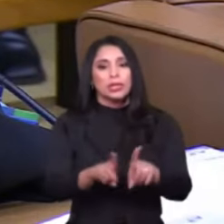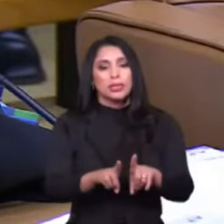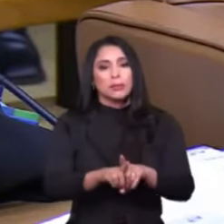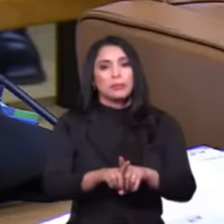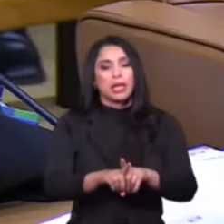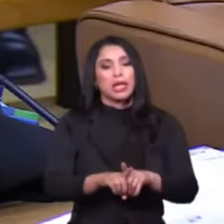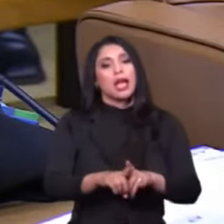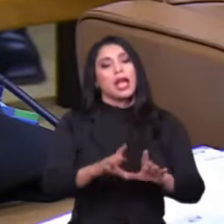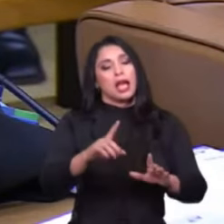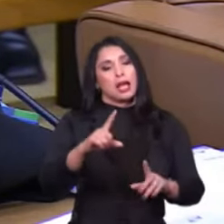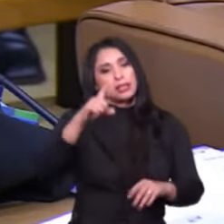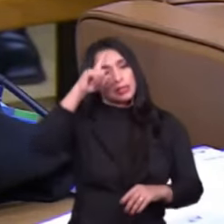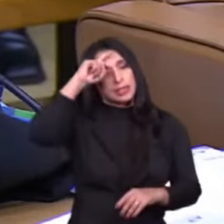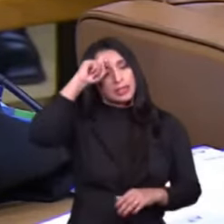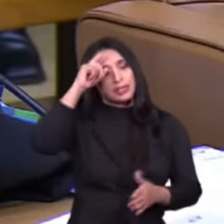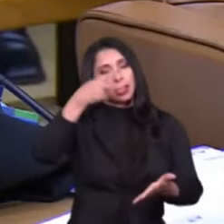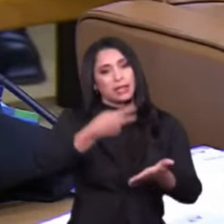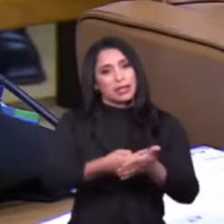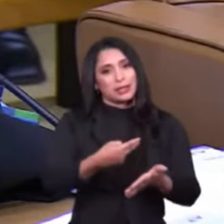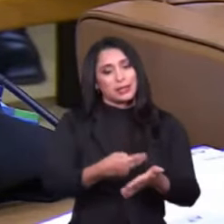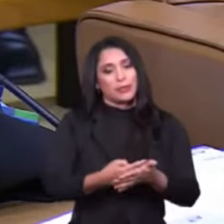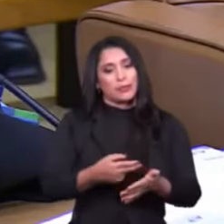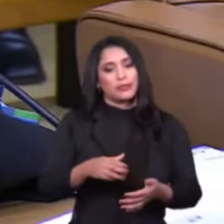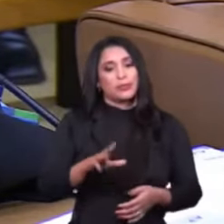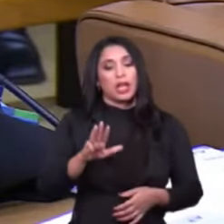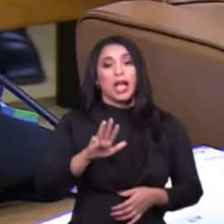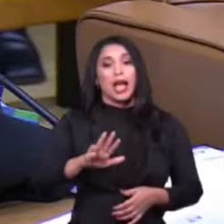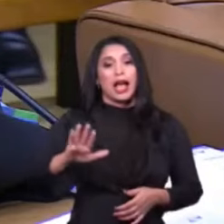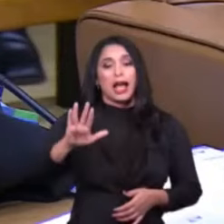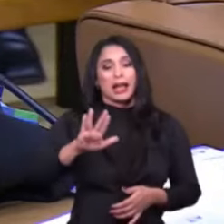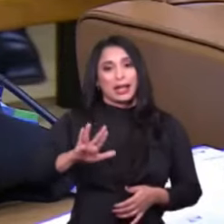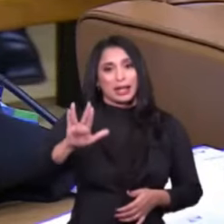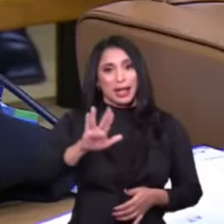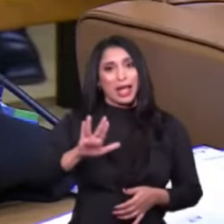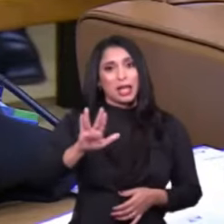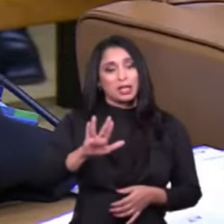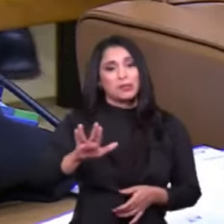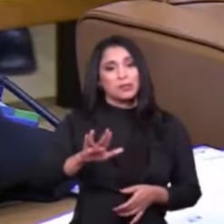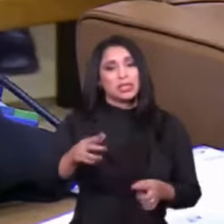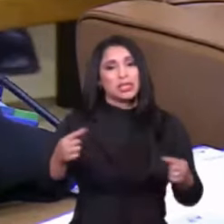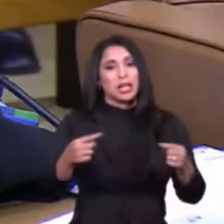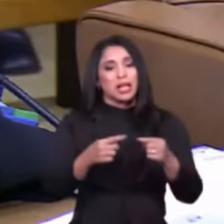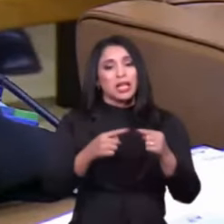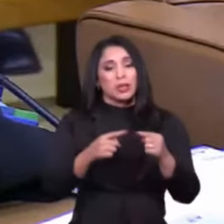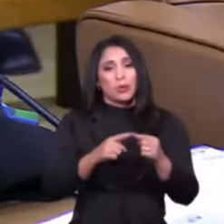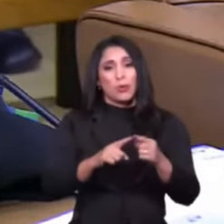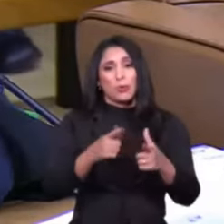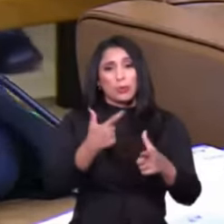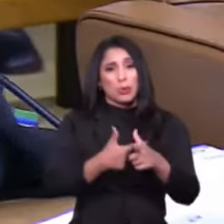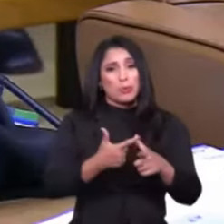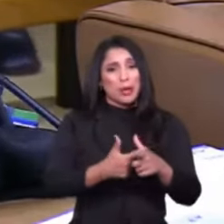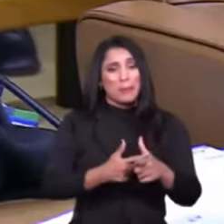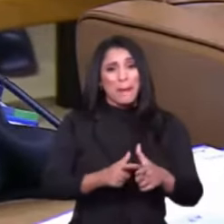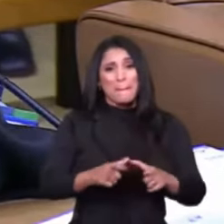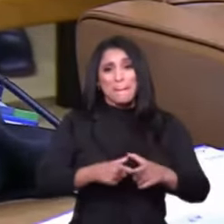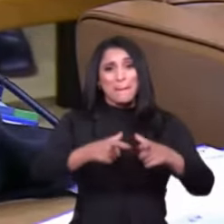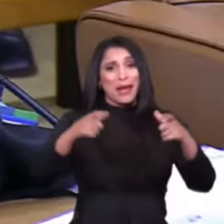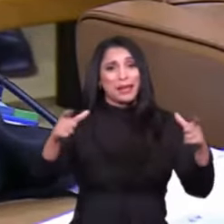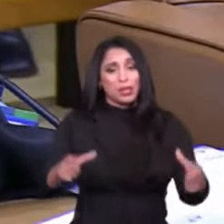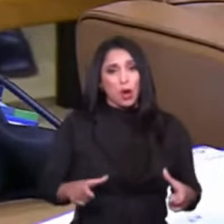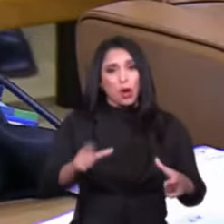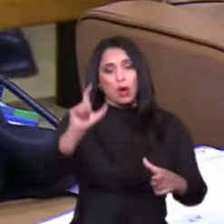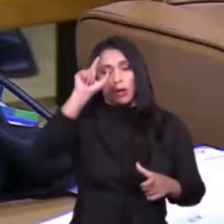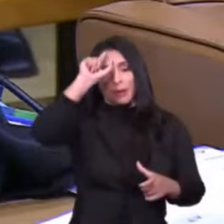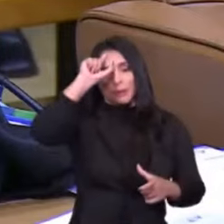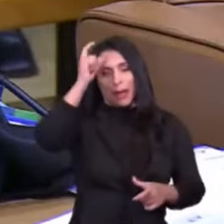países relataram a cannabis como a droga relacionada ao maior número de transtornos relacionados ao uso